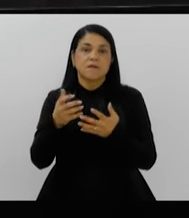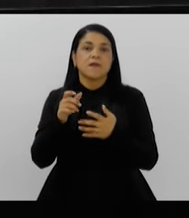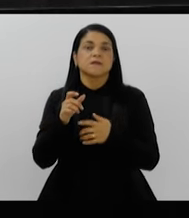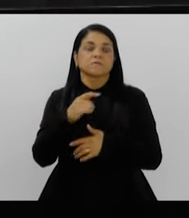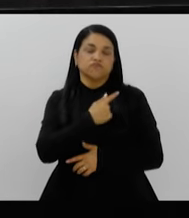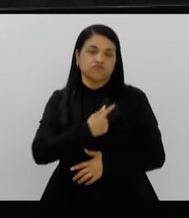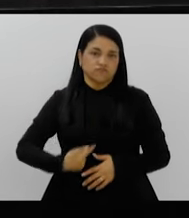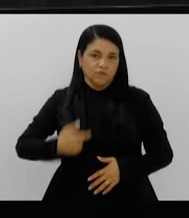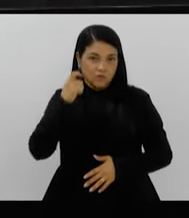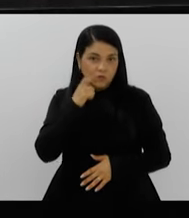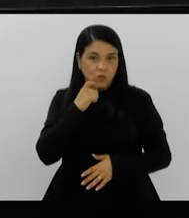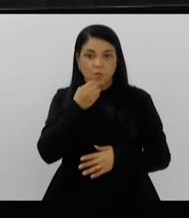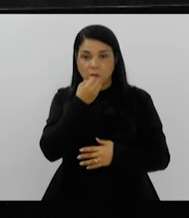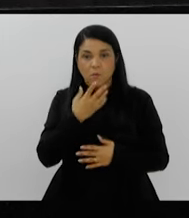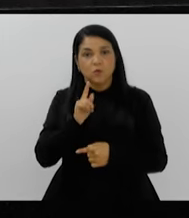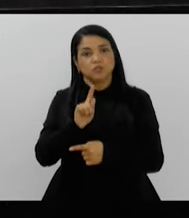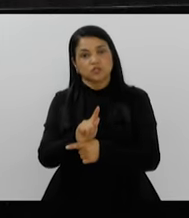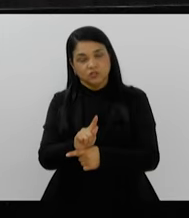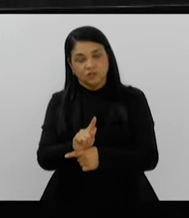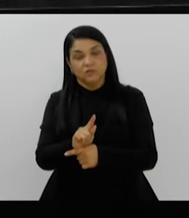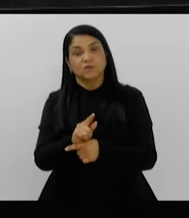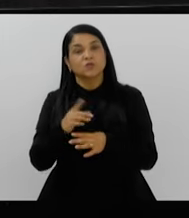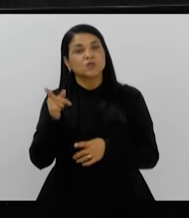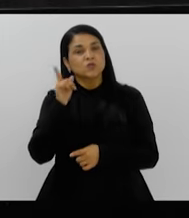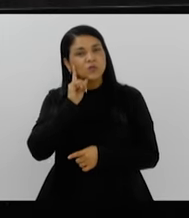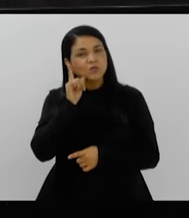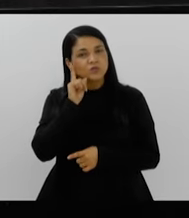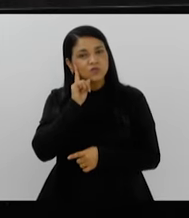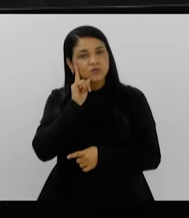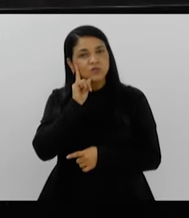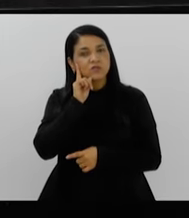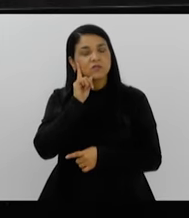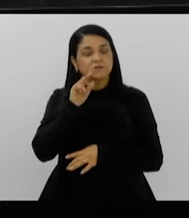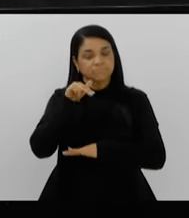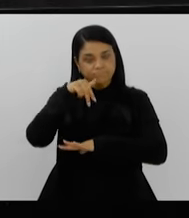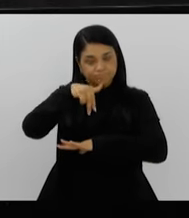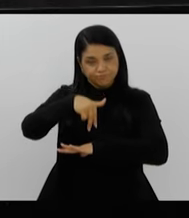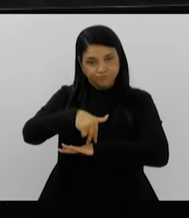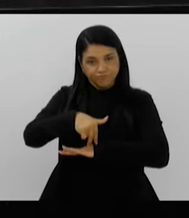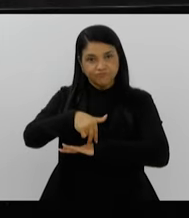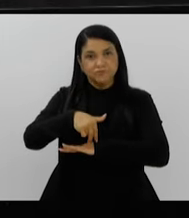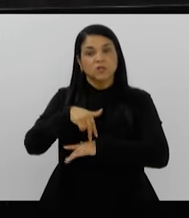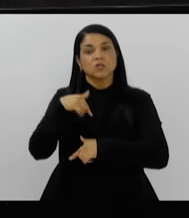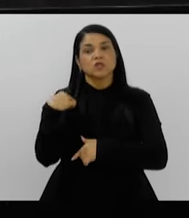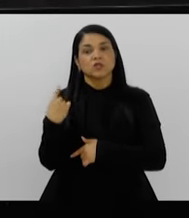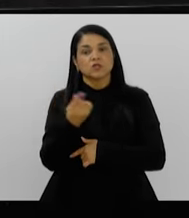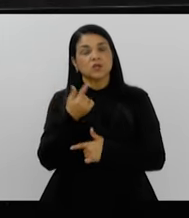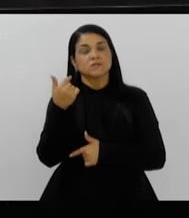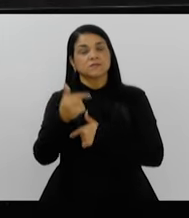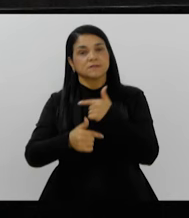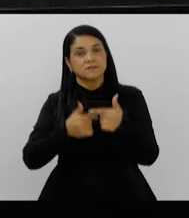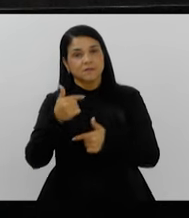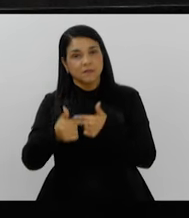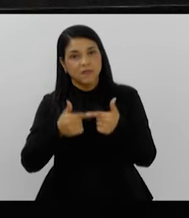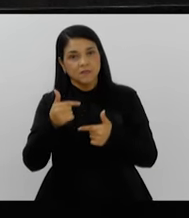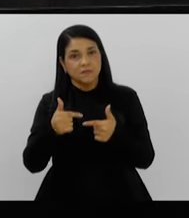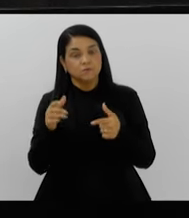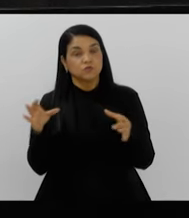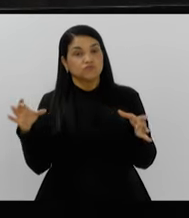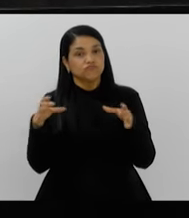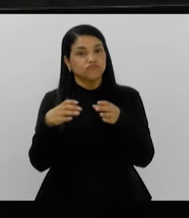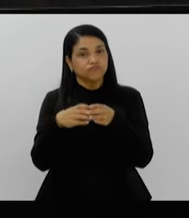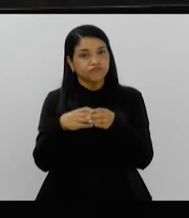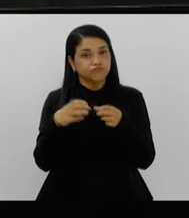aquilo, e é por isso que aqui todos os dias, como aqui se disse, nós trabalhamos em